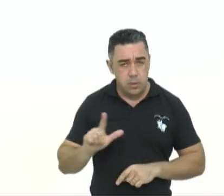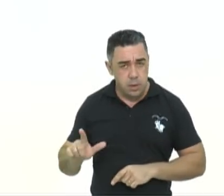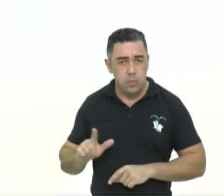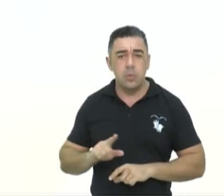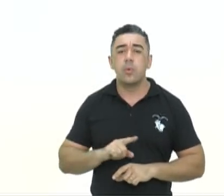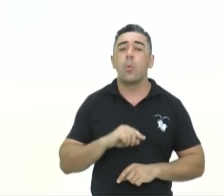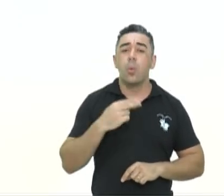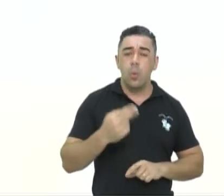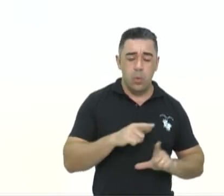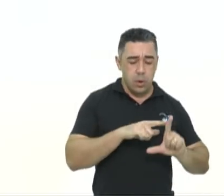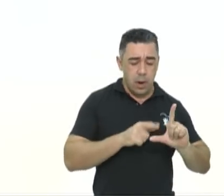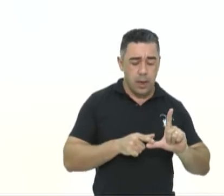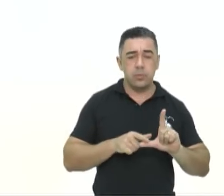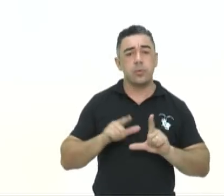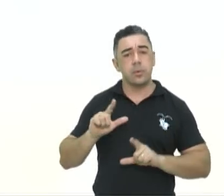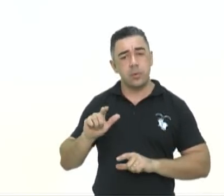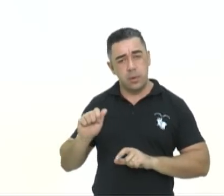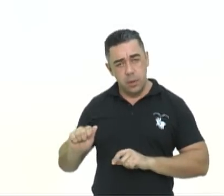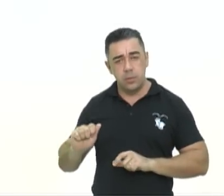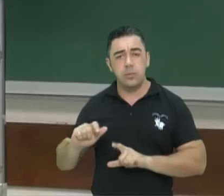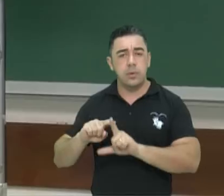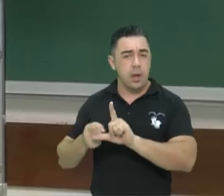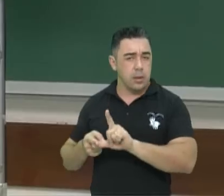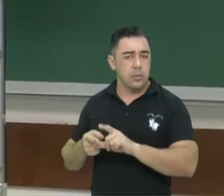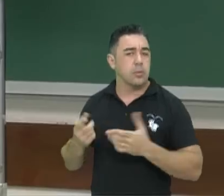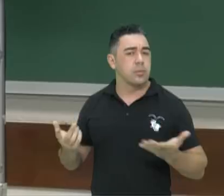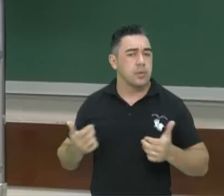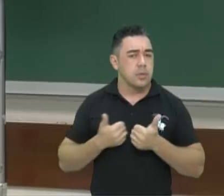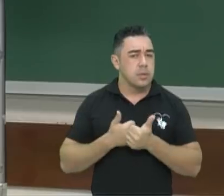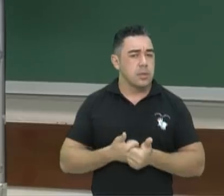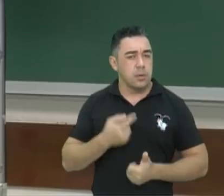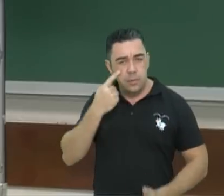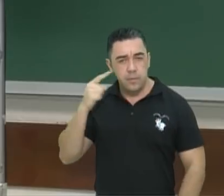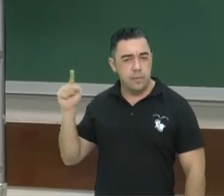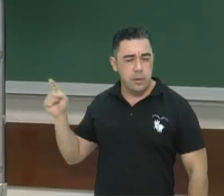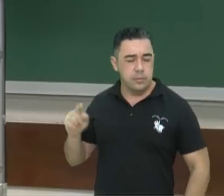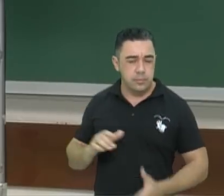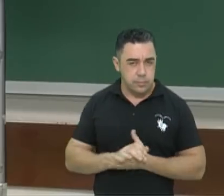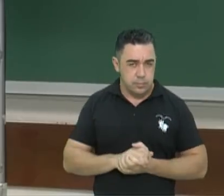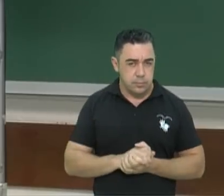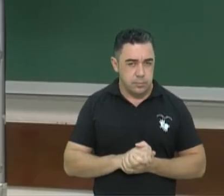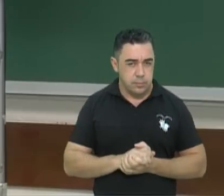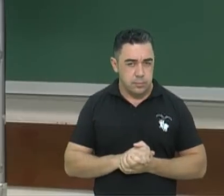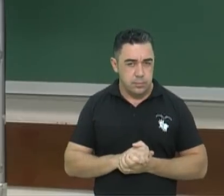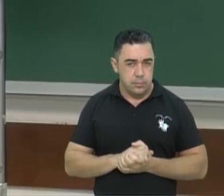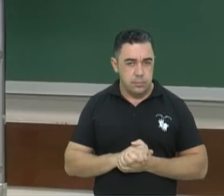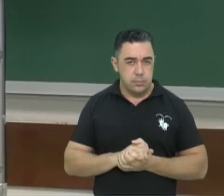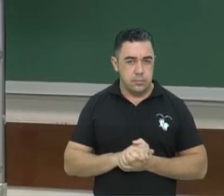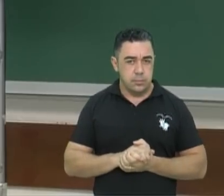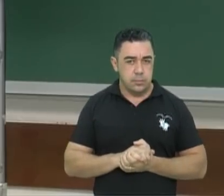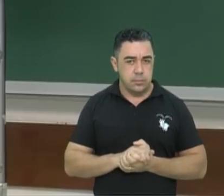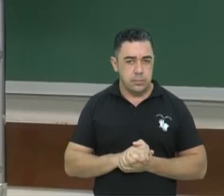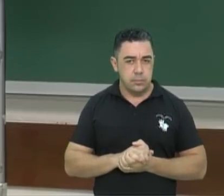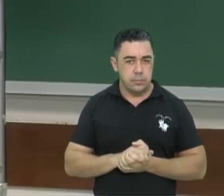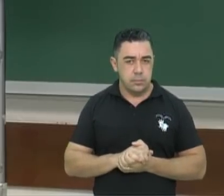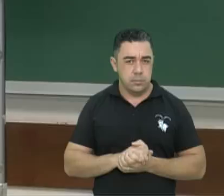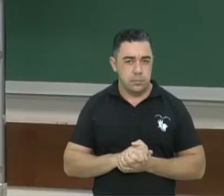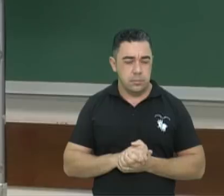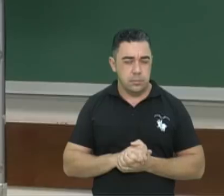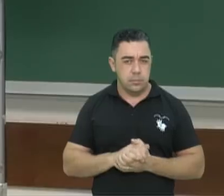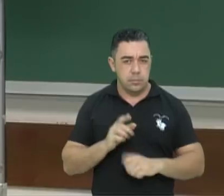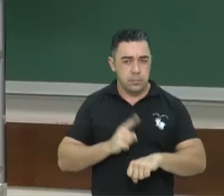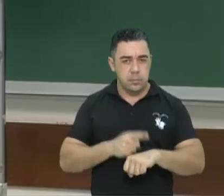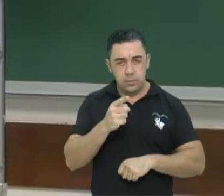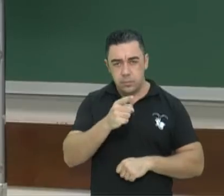lado ou lado, ângulo, lado, de acordo com a figura, né? De acordo com a figura geométrica. Então,